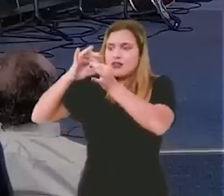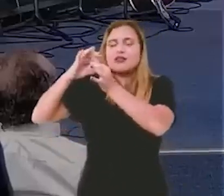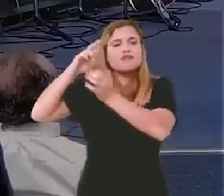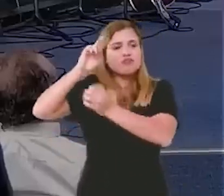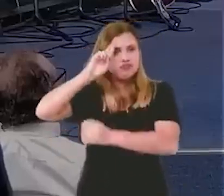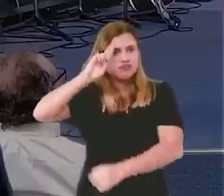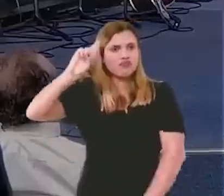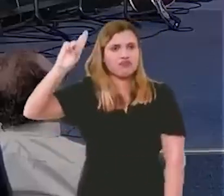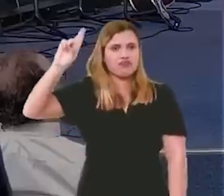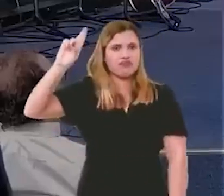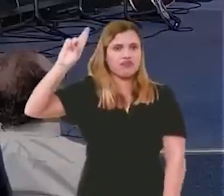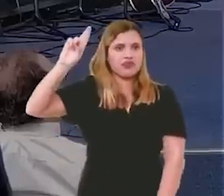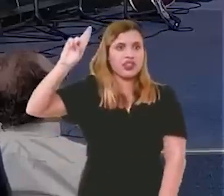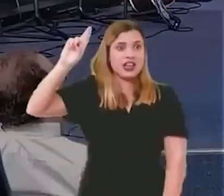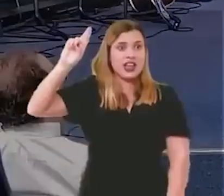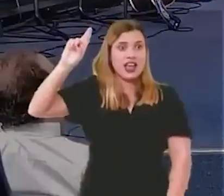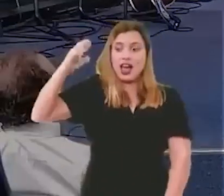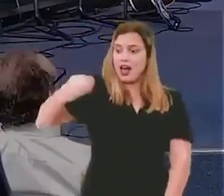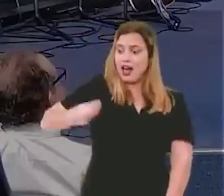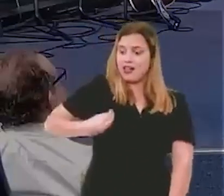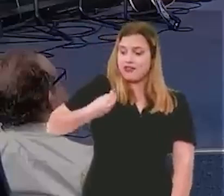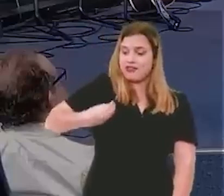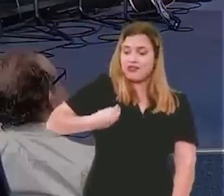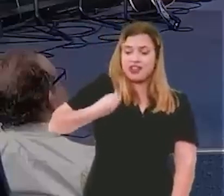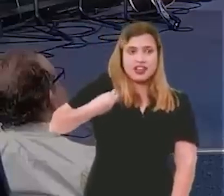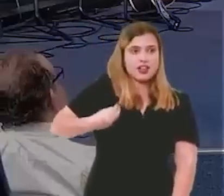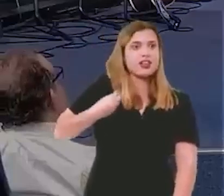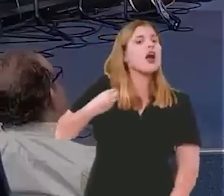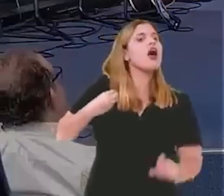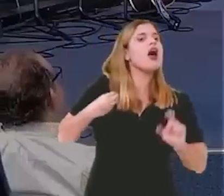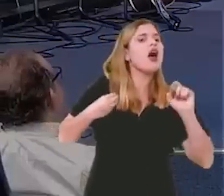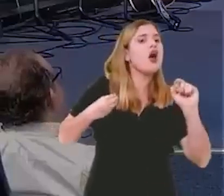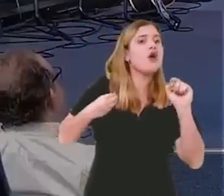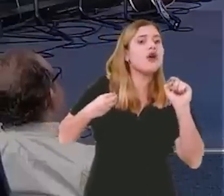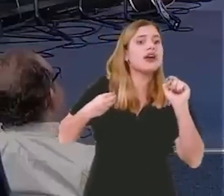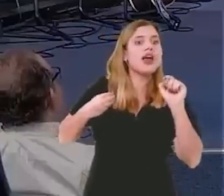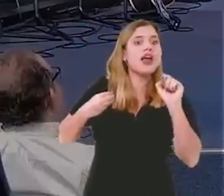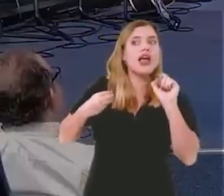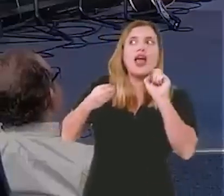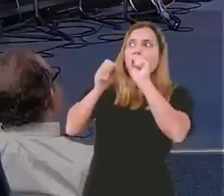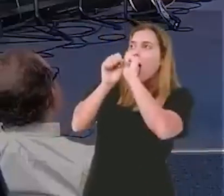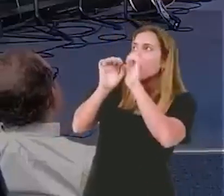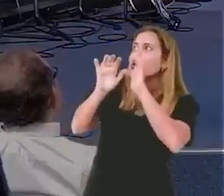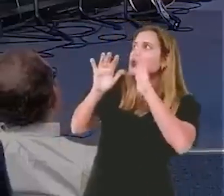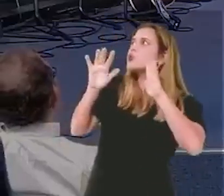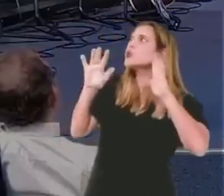e a vida era a luz dos homens. Sabe o que significa isso? Tudo que existe,